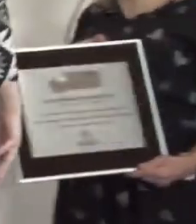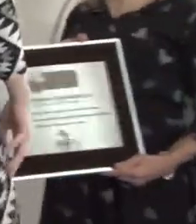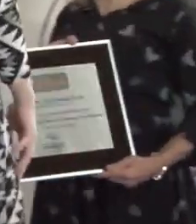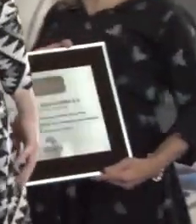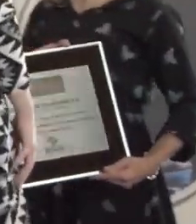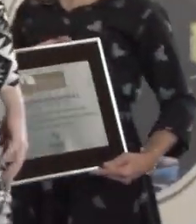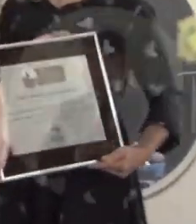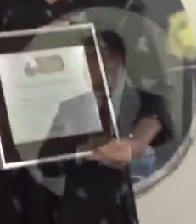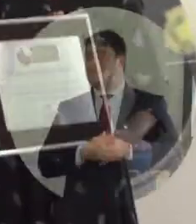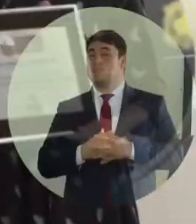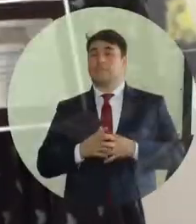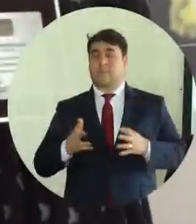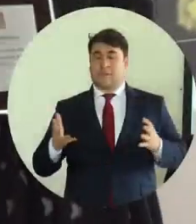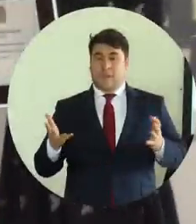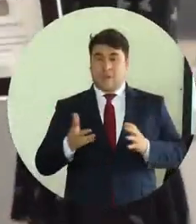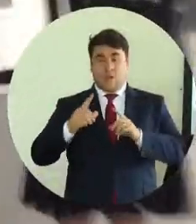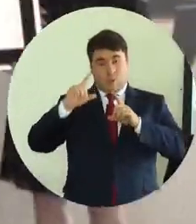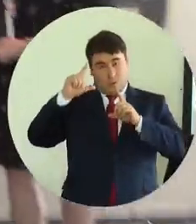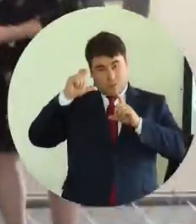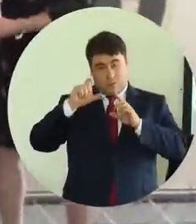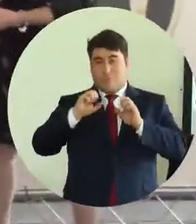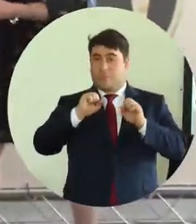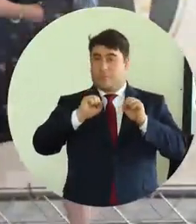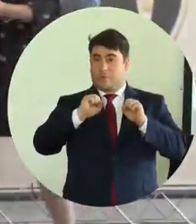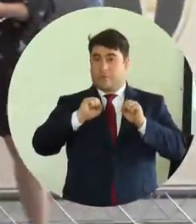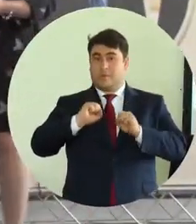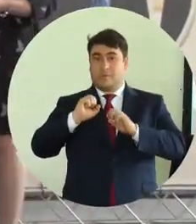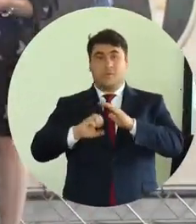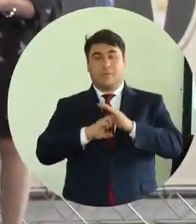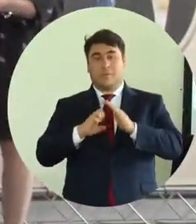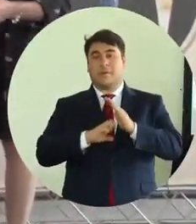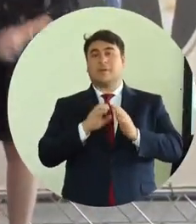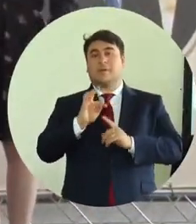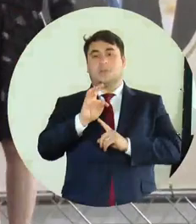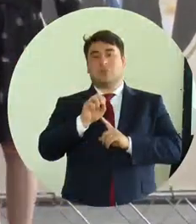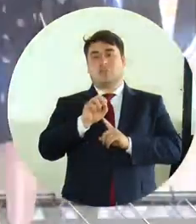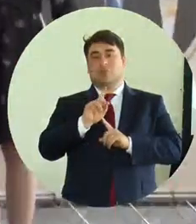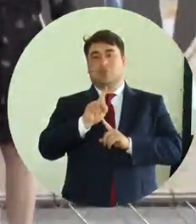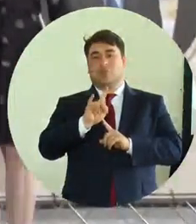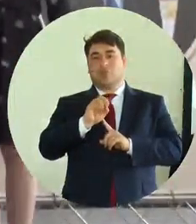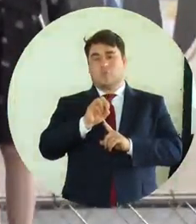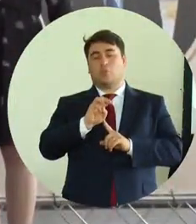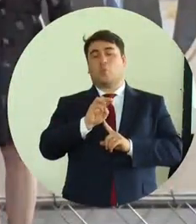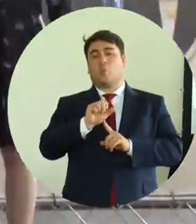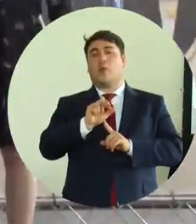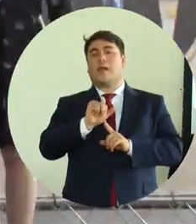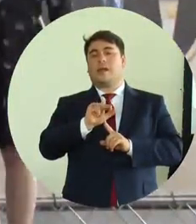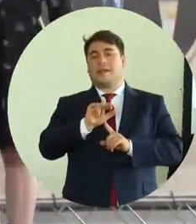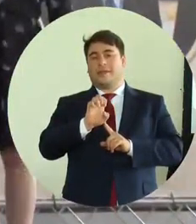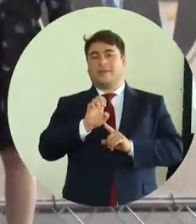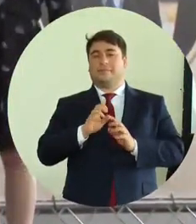Então vamos ao registro da empresa Tóquio Marine Seguradora.